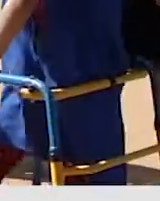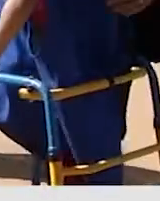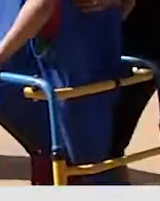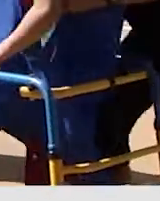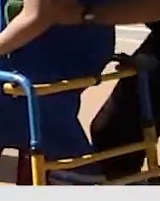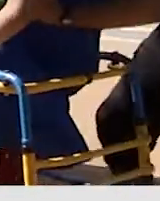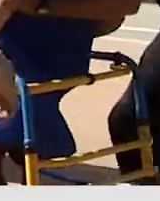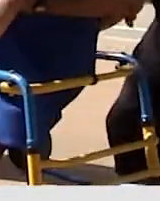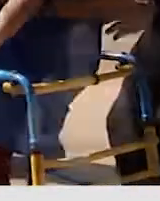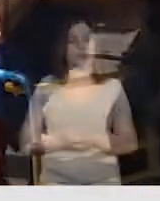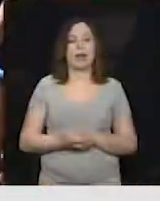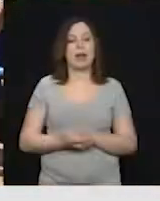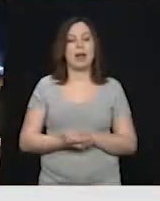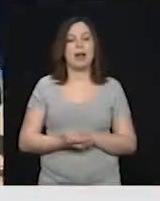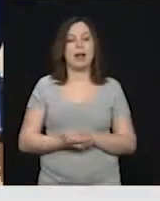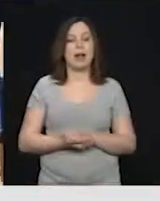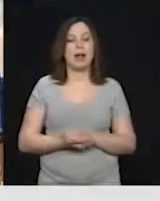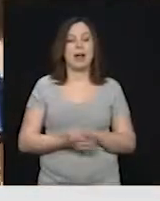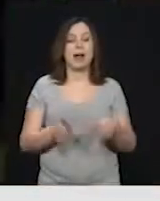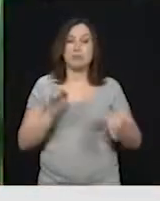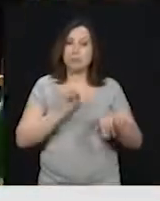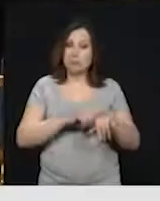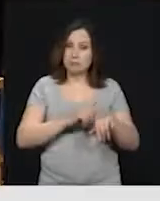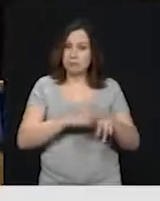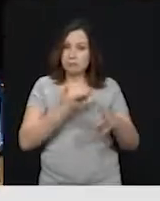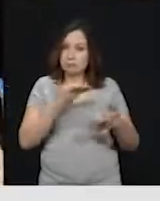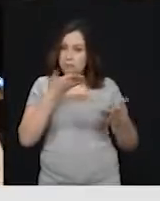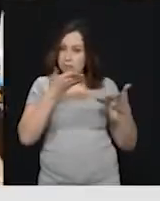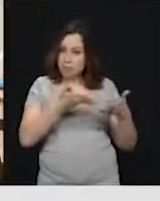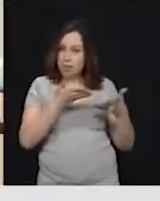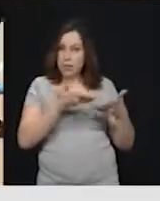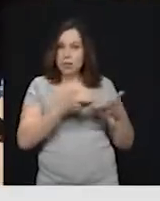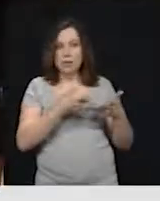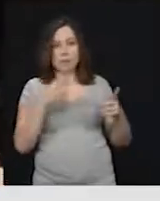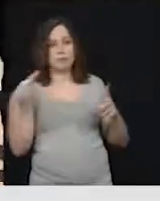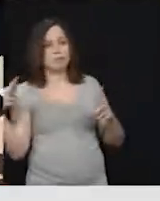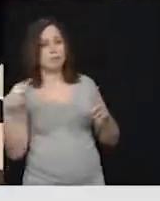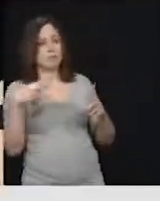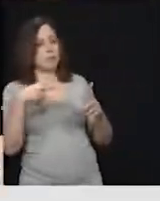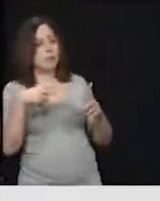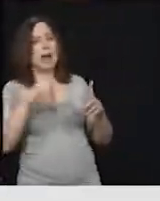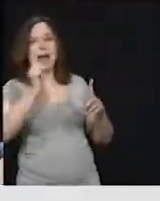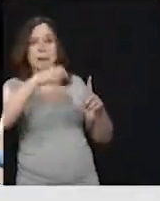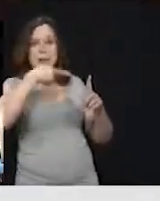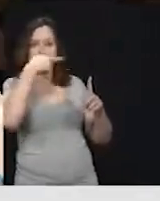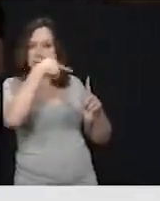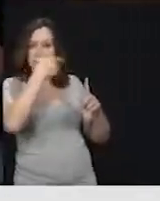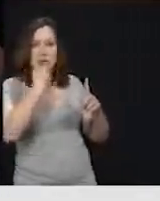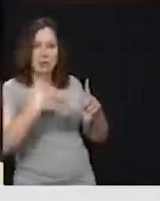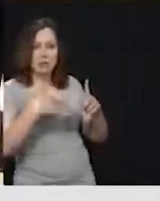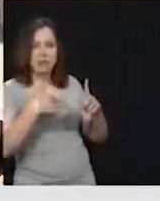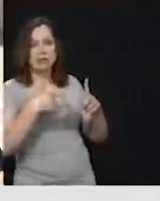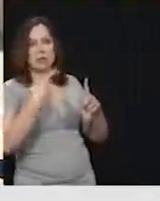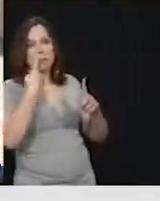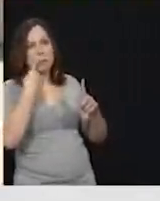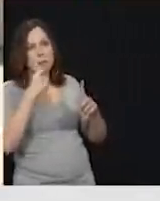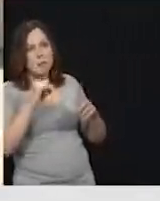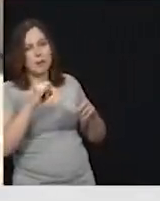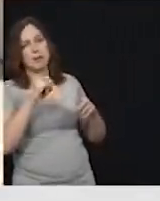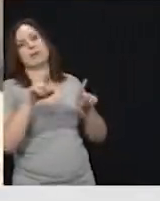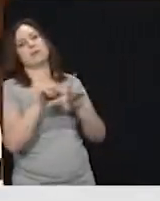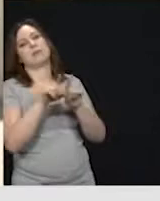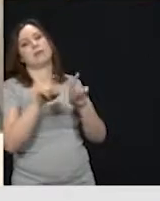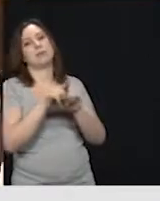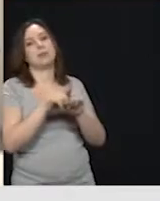sentido esse momento é o momento que as mães vem que a capacidade dos meninos né mas seus pais